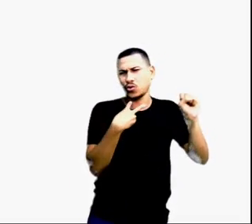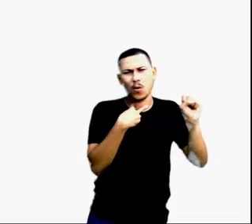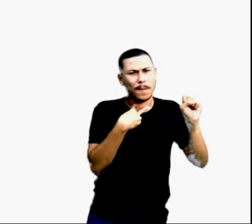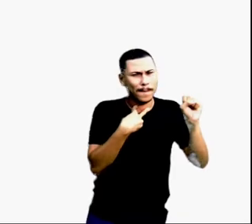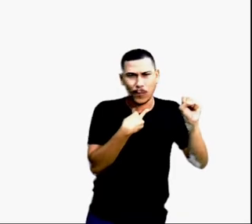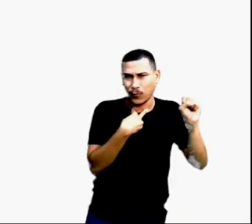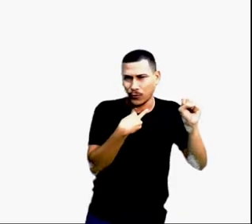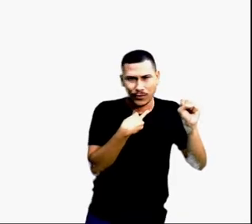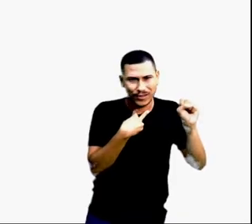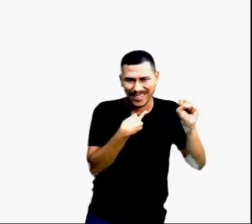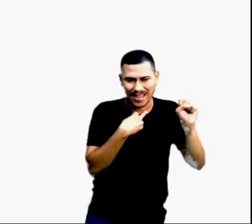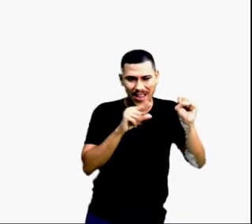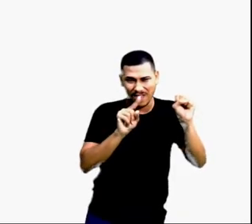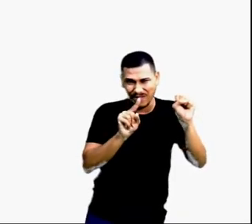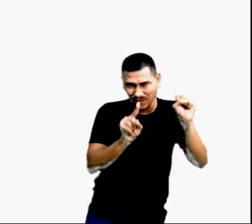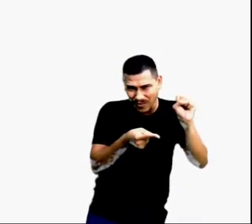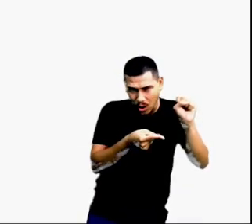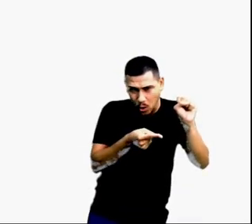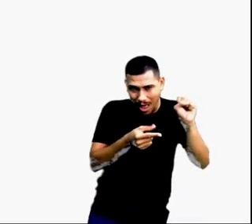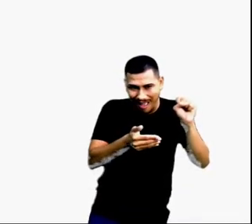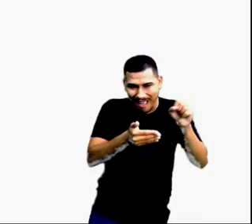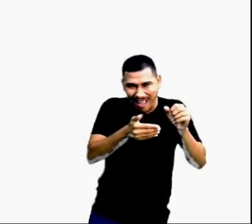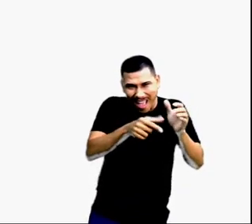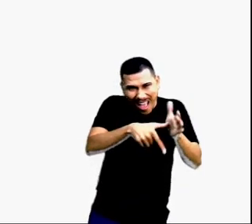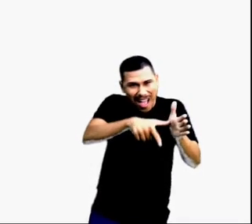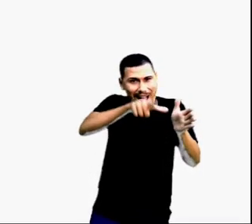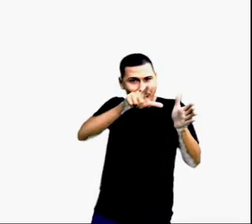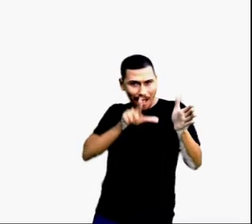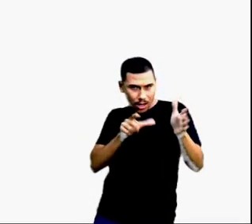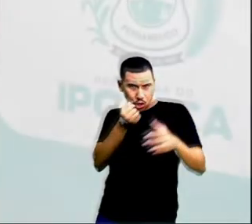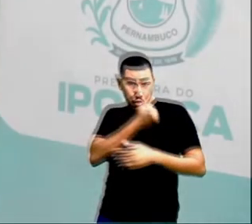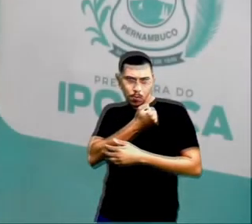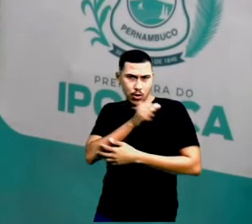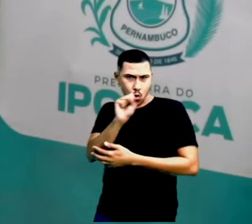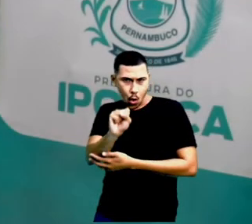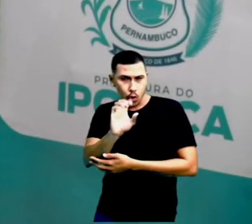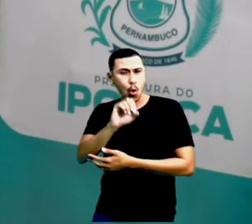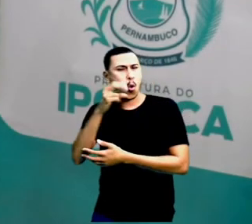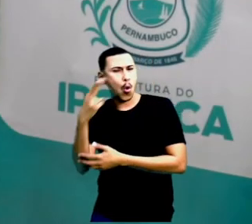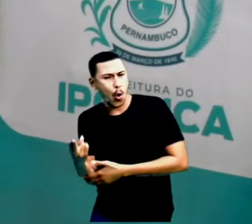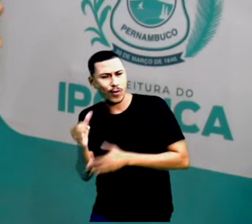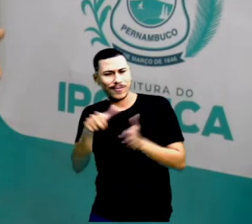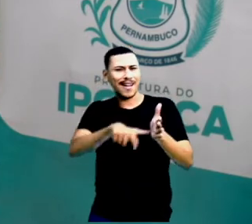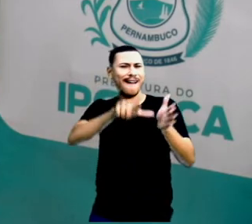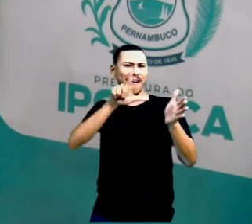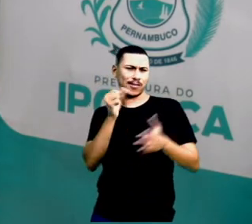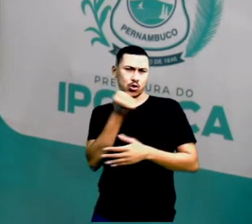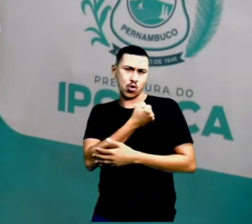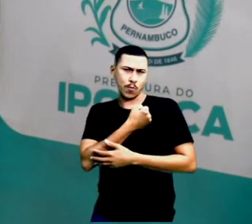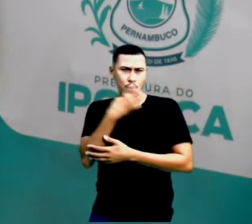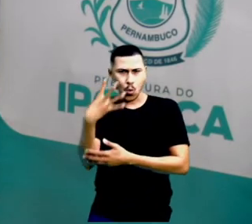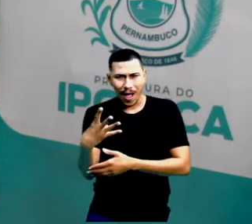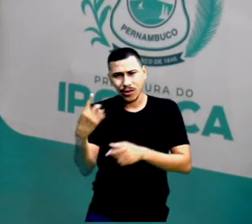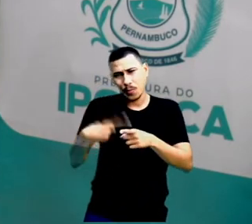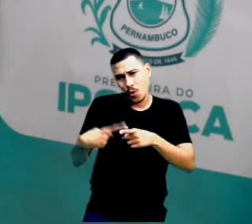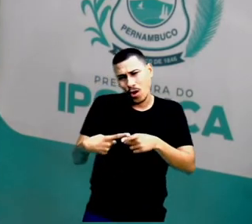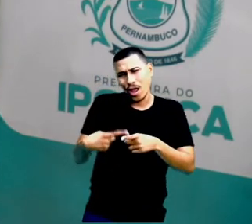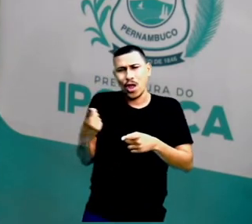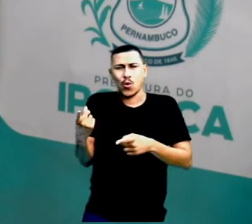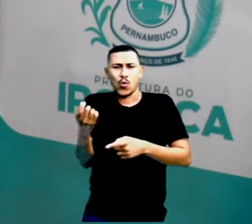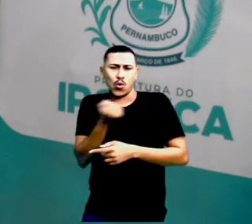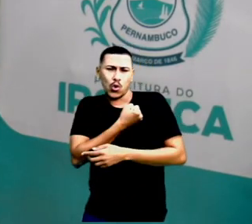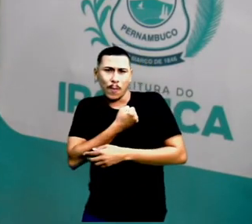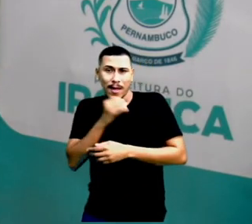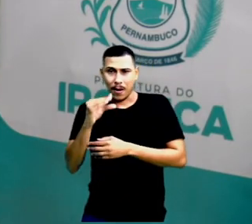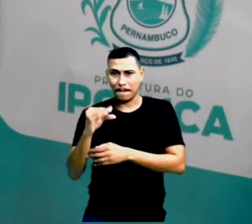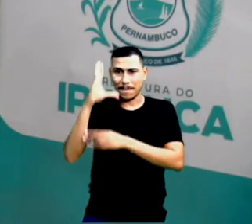poderia as vírgulas ficar antes do oito antes do quatro porque ficaria um número maior que 10 a,